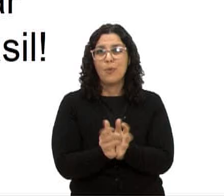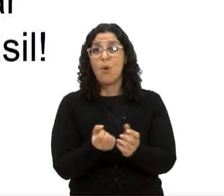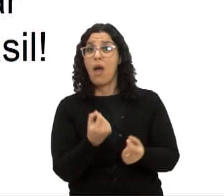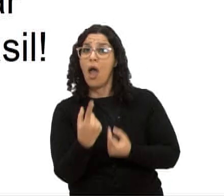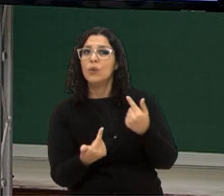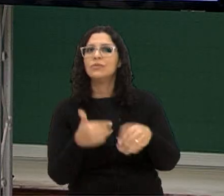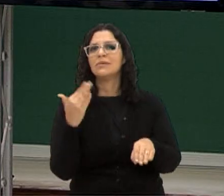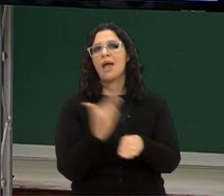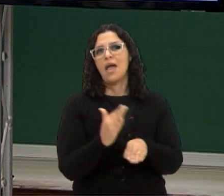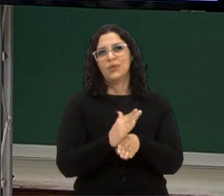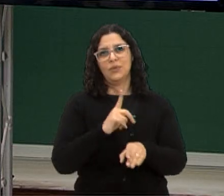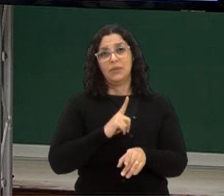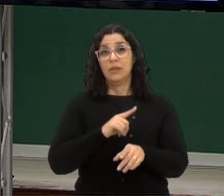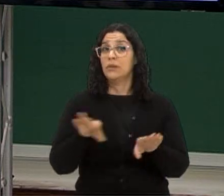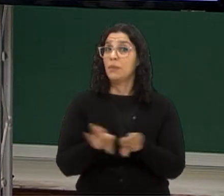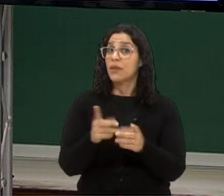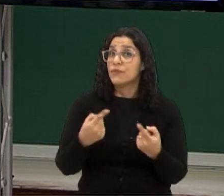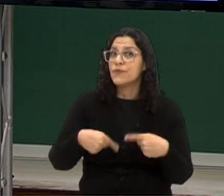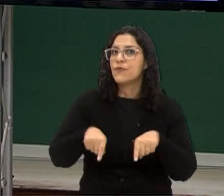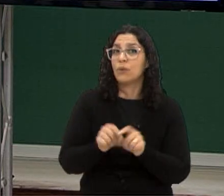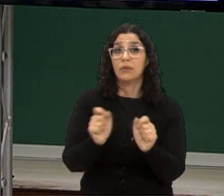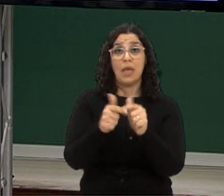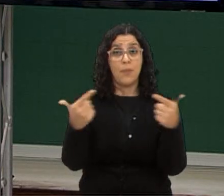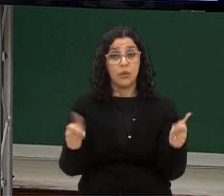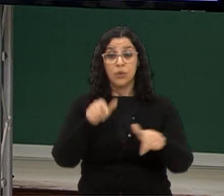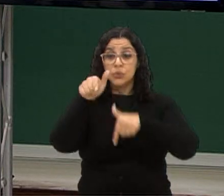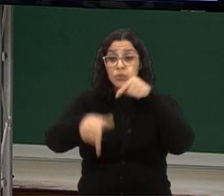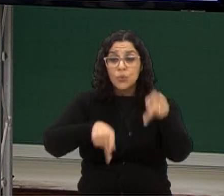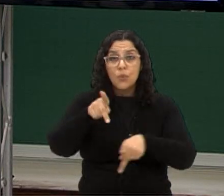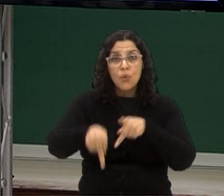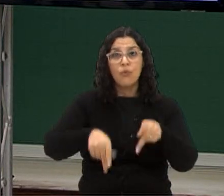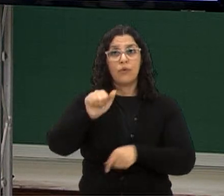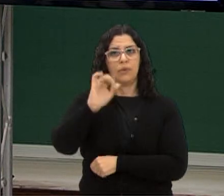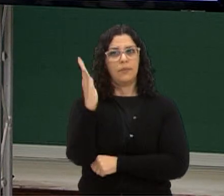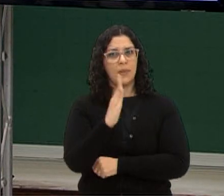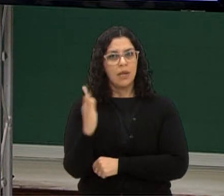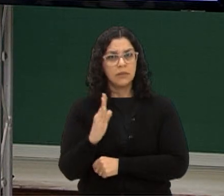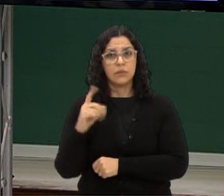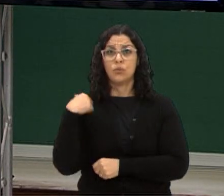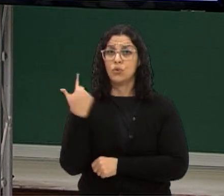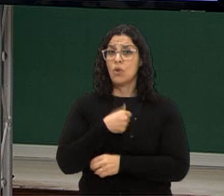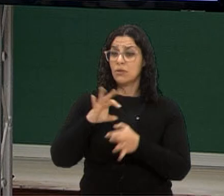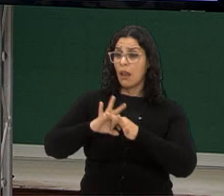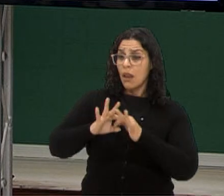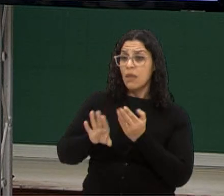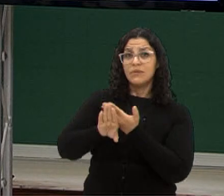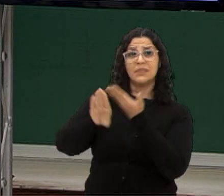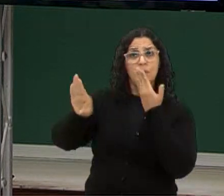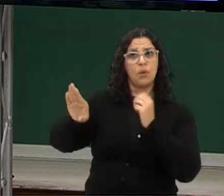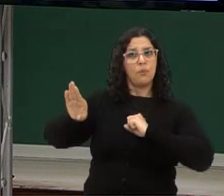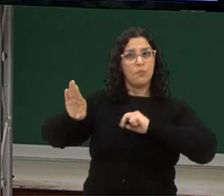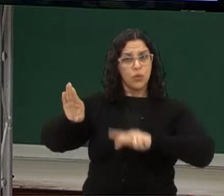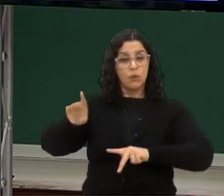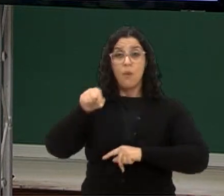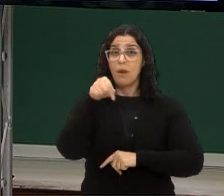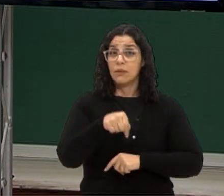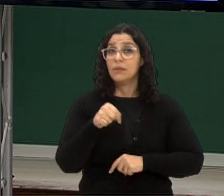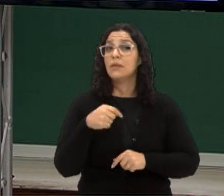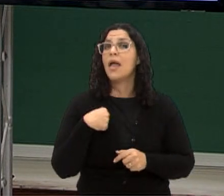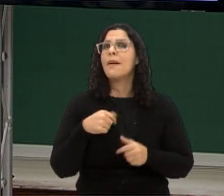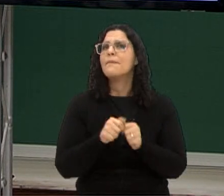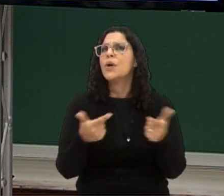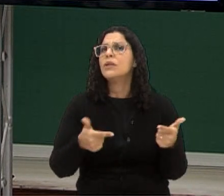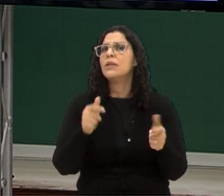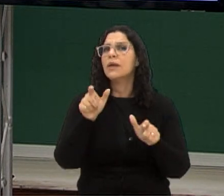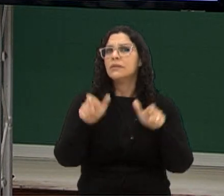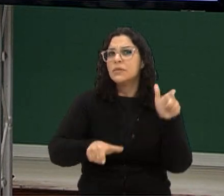cidadania. Reforçando mais um pouco, a maioria da população brasileira, quando aconteceu a independência do Brasil, a emancipação política